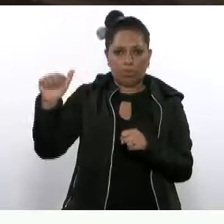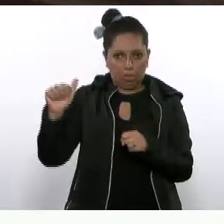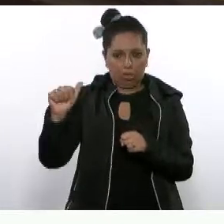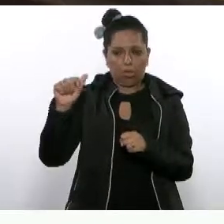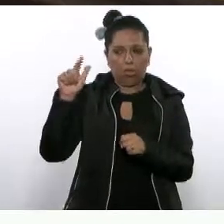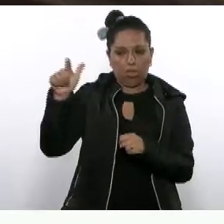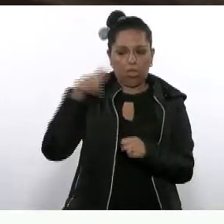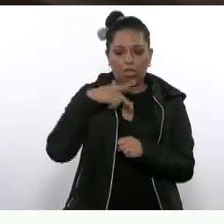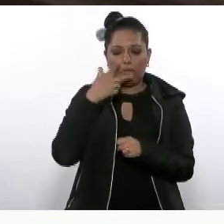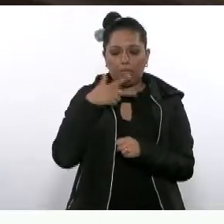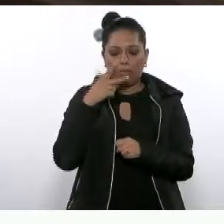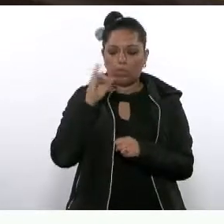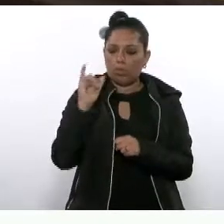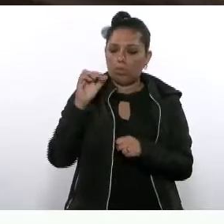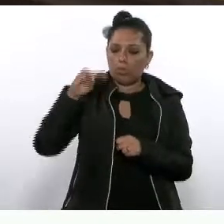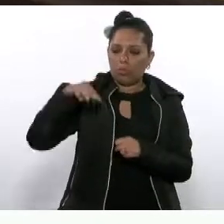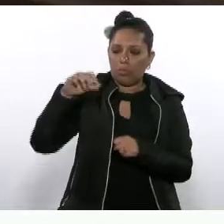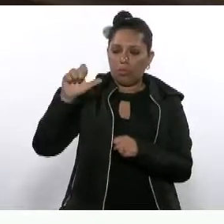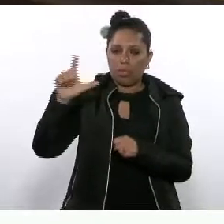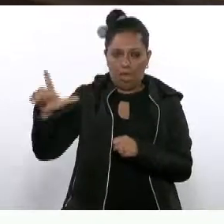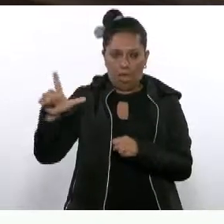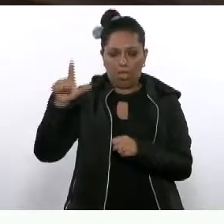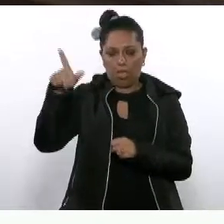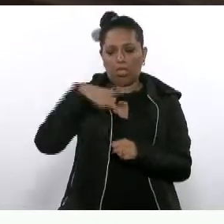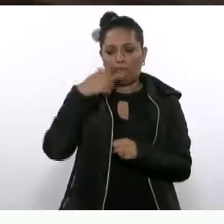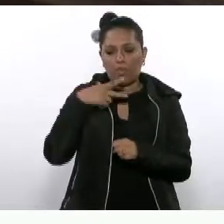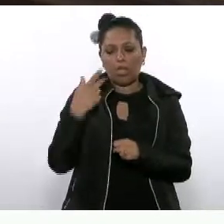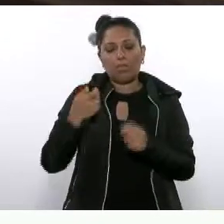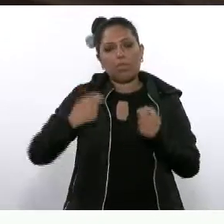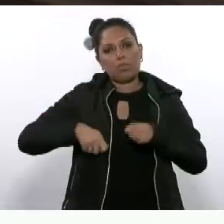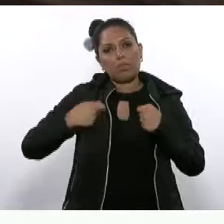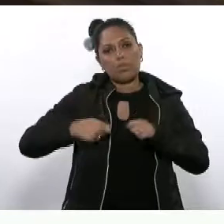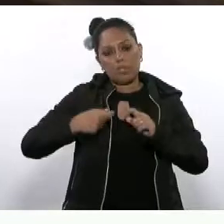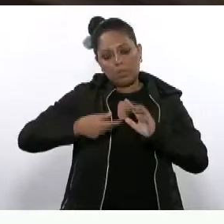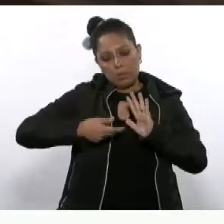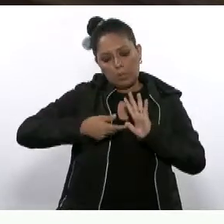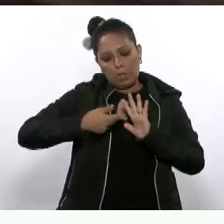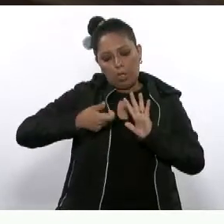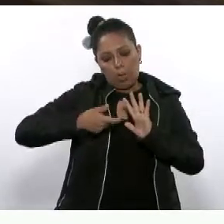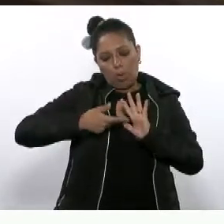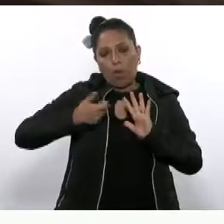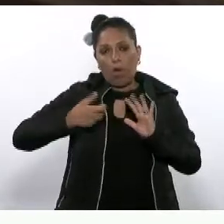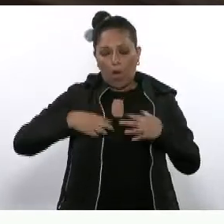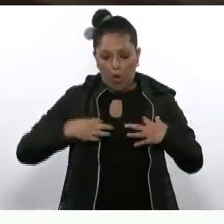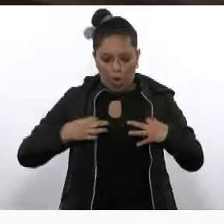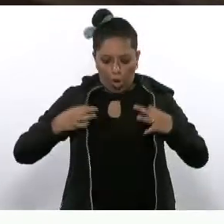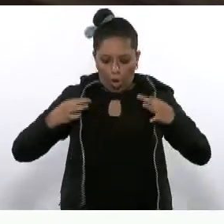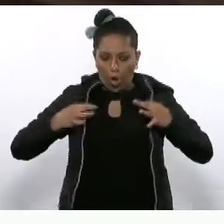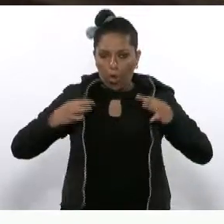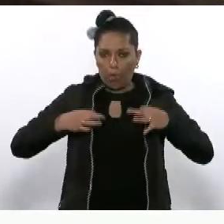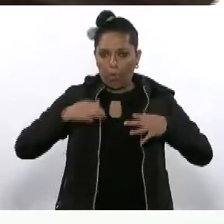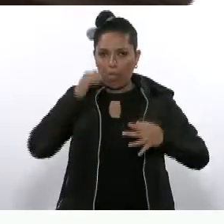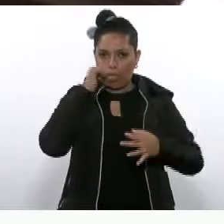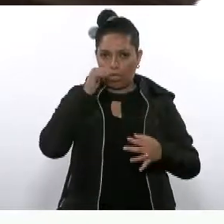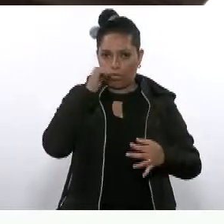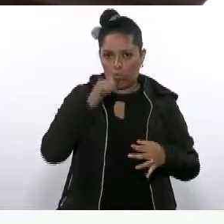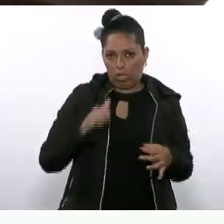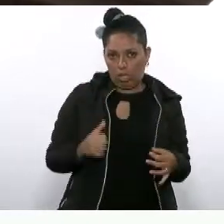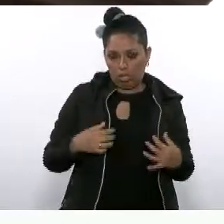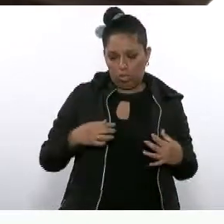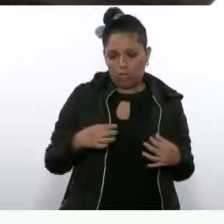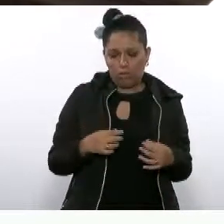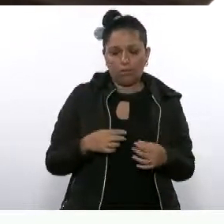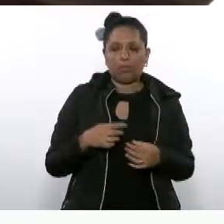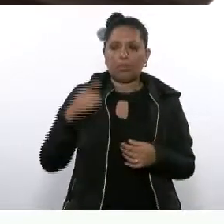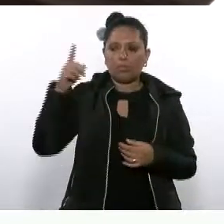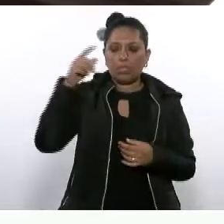falava exatamente da necessidade da coleta das roupas das mulheres. Então, ela trazia